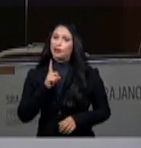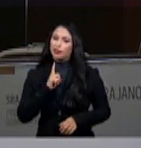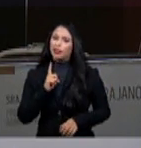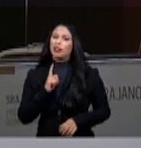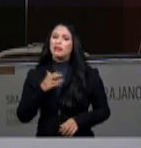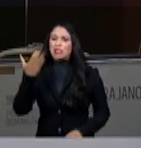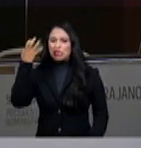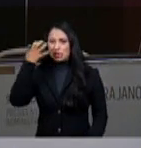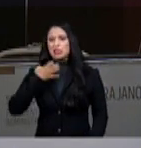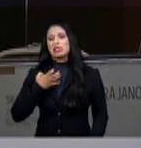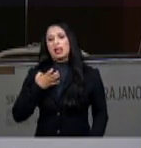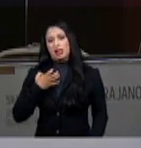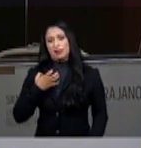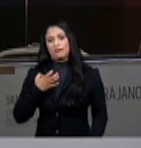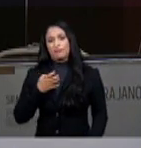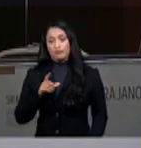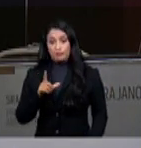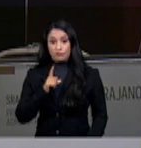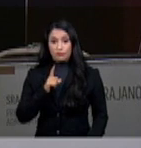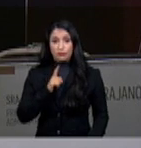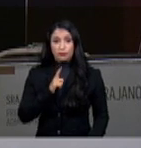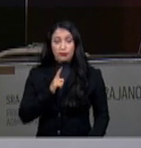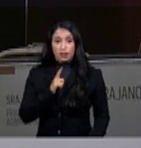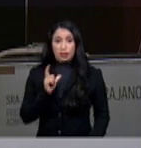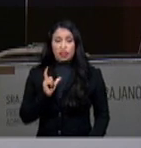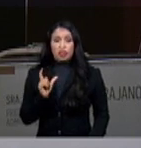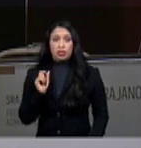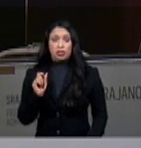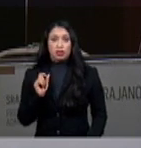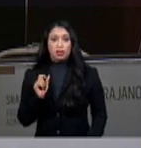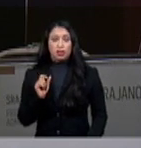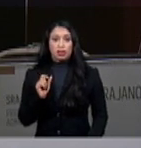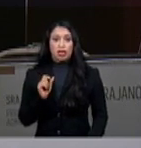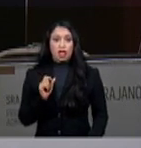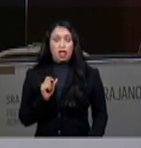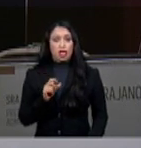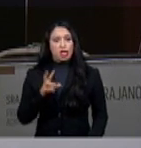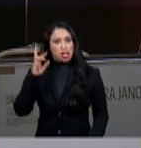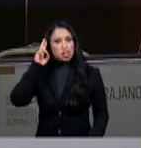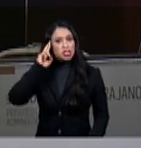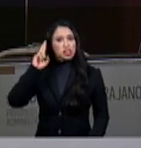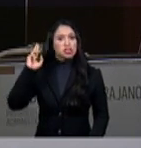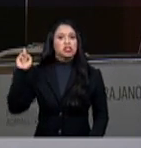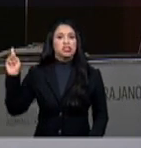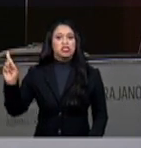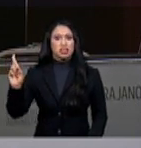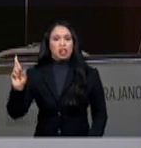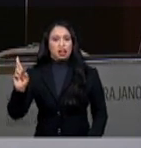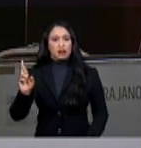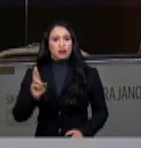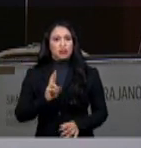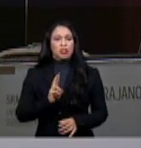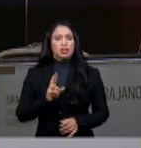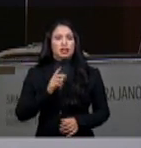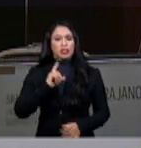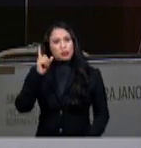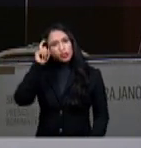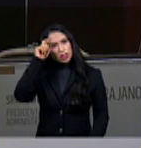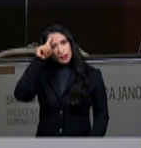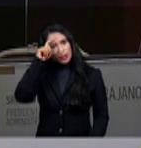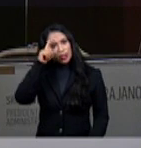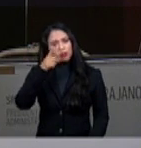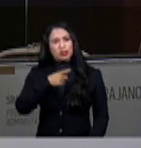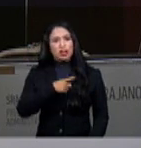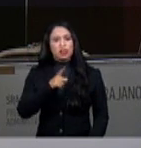nós que é e o colonizador ou colônia nós temos muita dificuldade de assumir ser